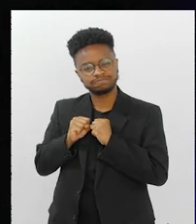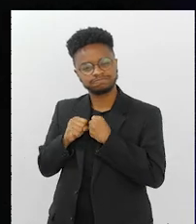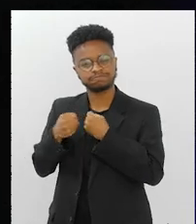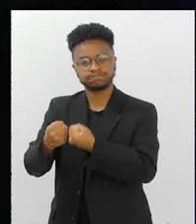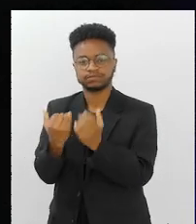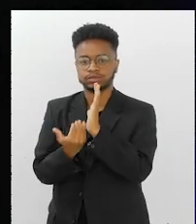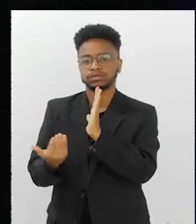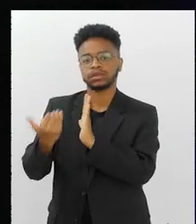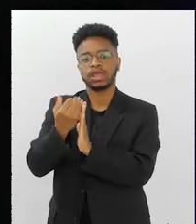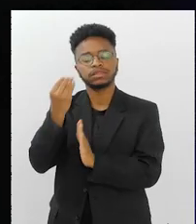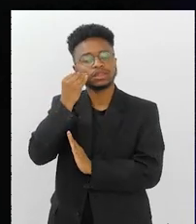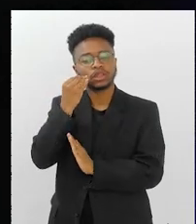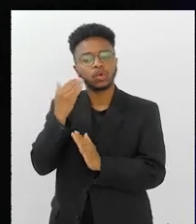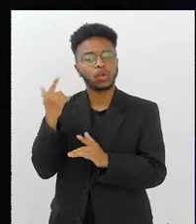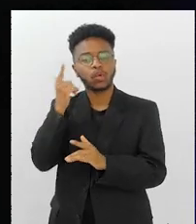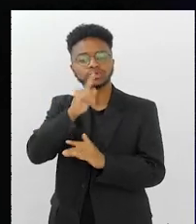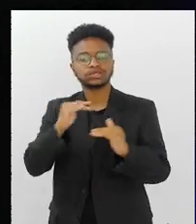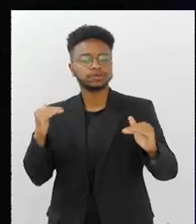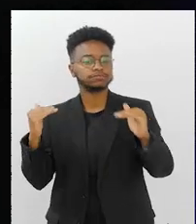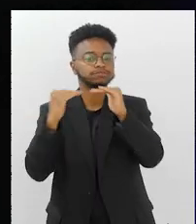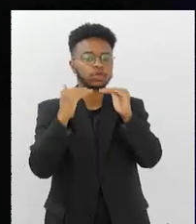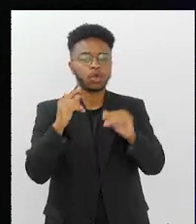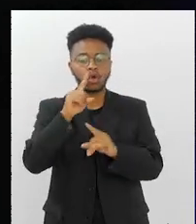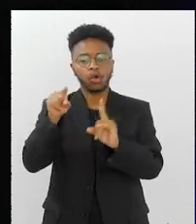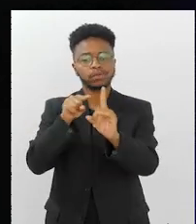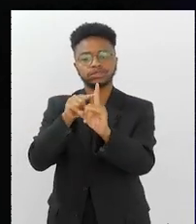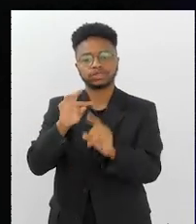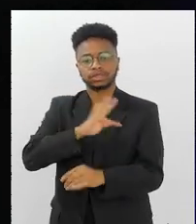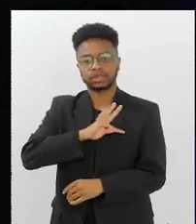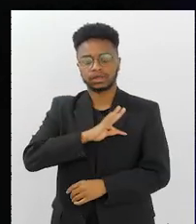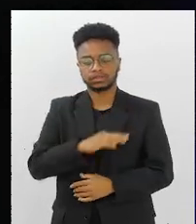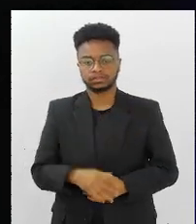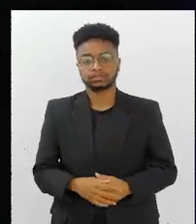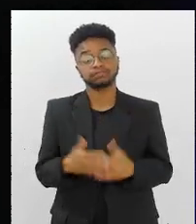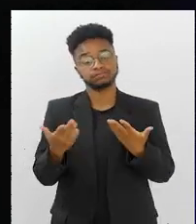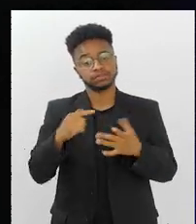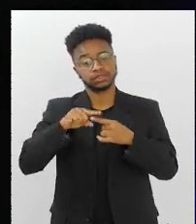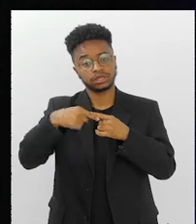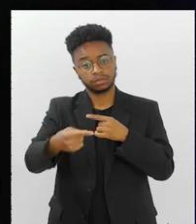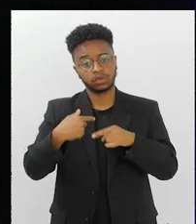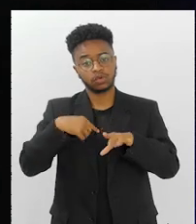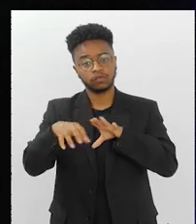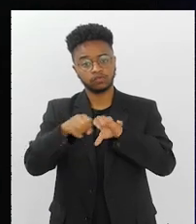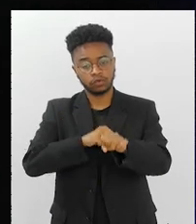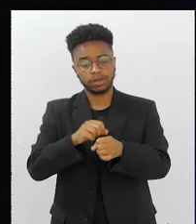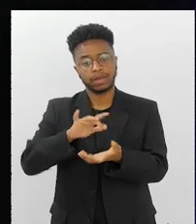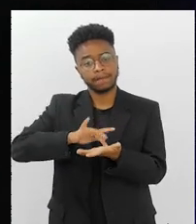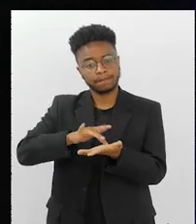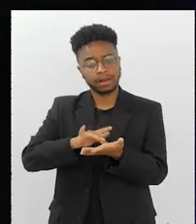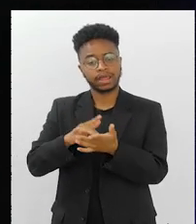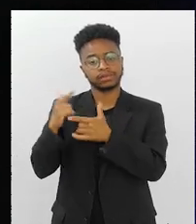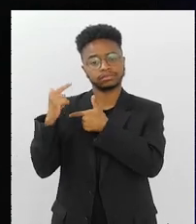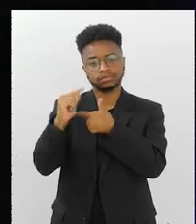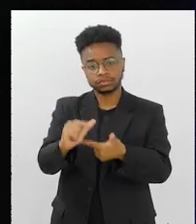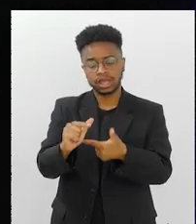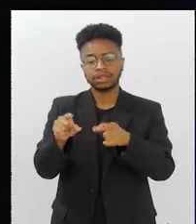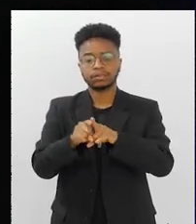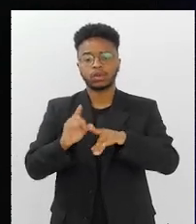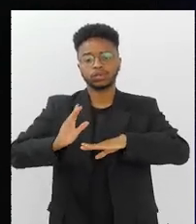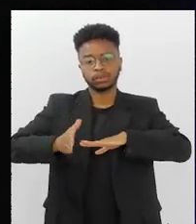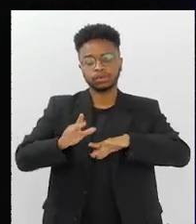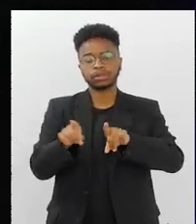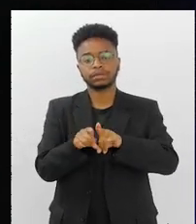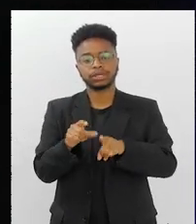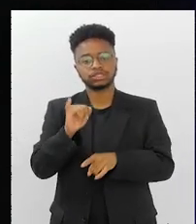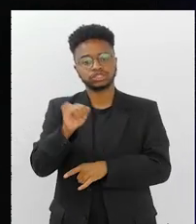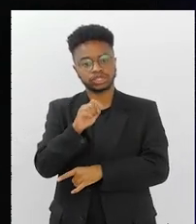correr muito mais atrás para poder alcançar o seu objetivo técnico enfim e aí me formei e em balé clássico contemporâneo jaz